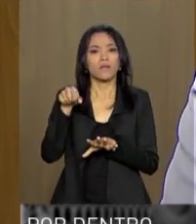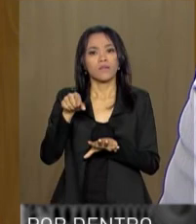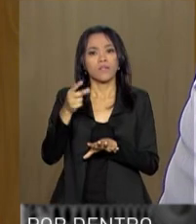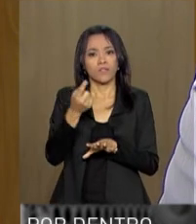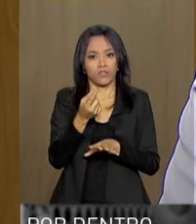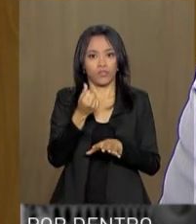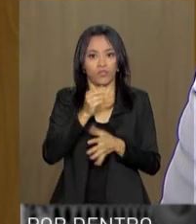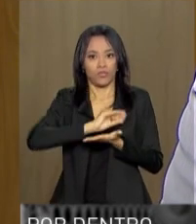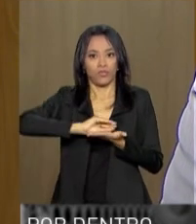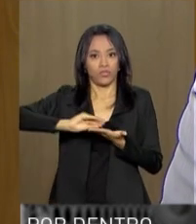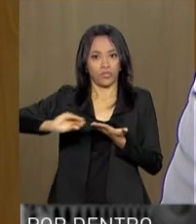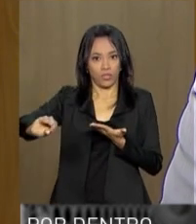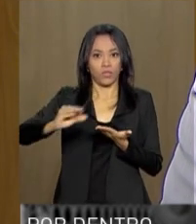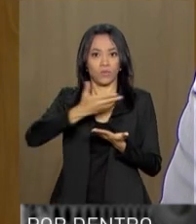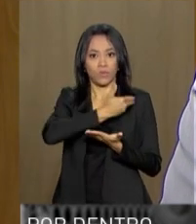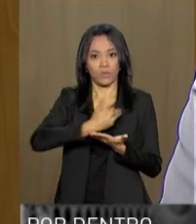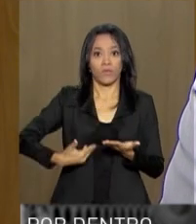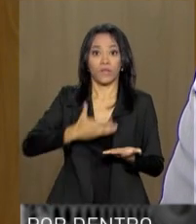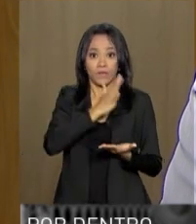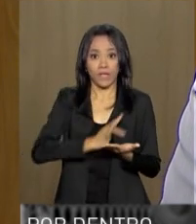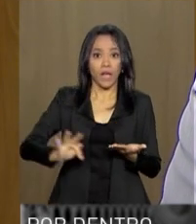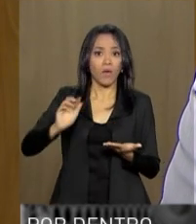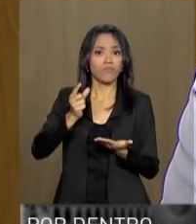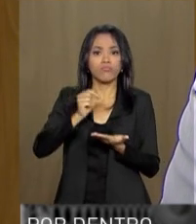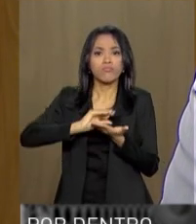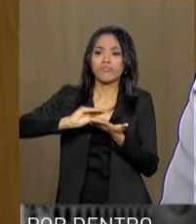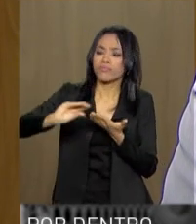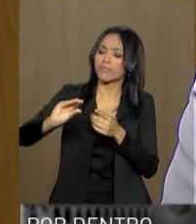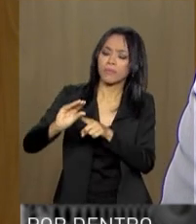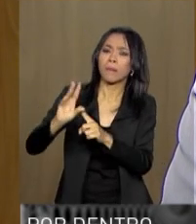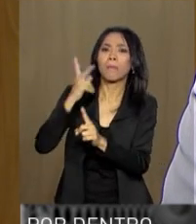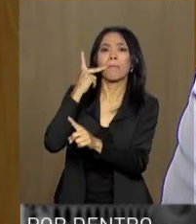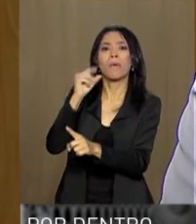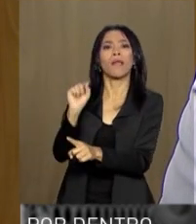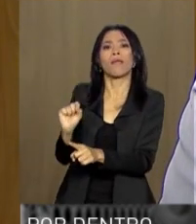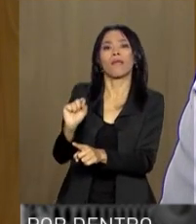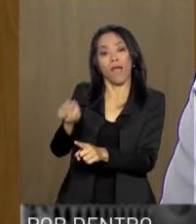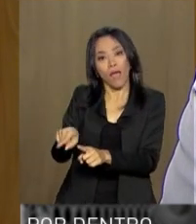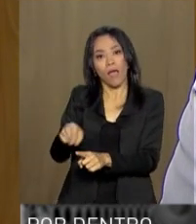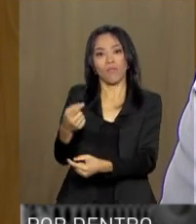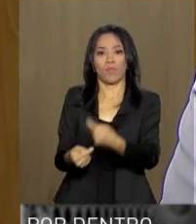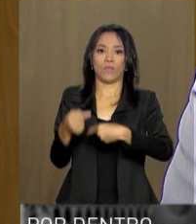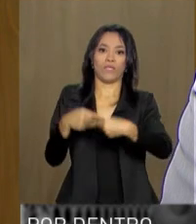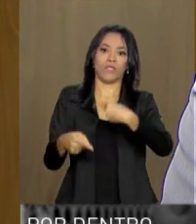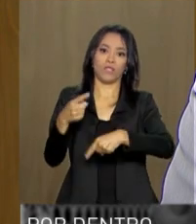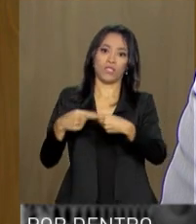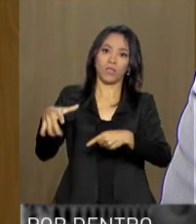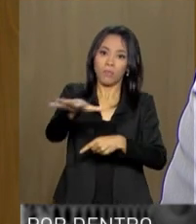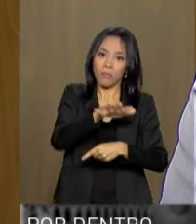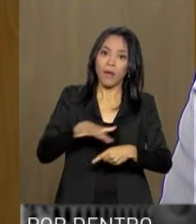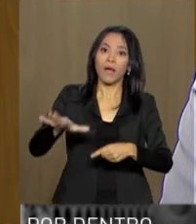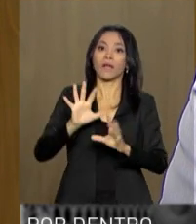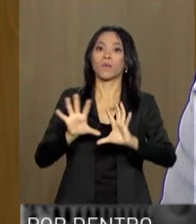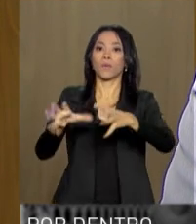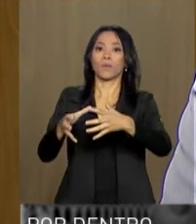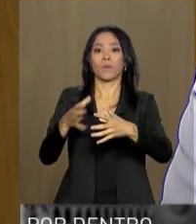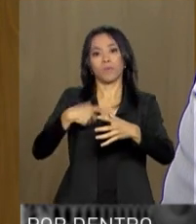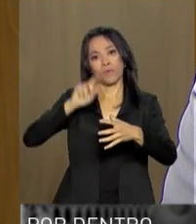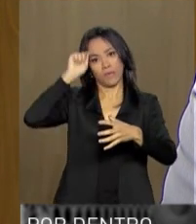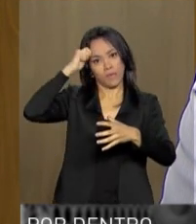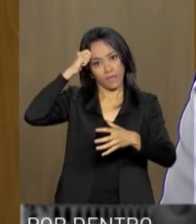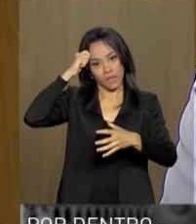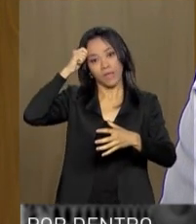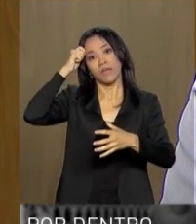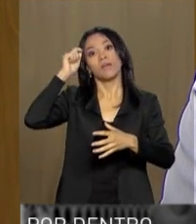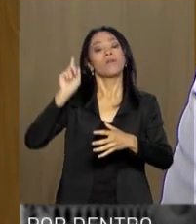federal a linha de fomento para é políticas públicas para a população negra lgbt